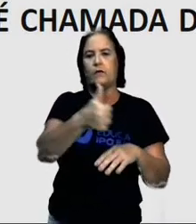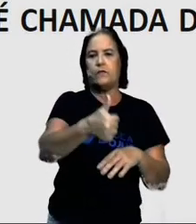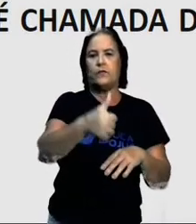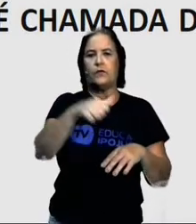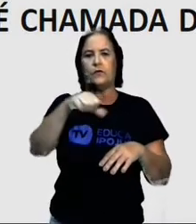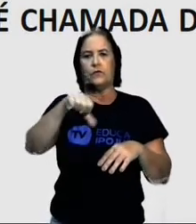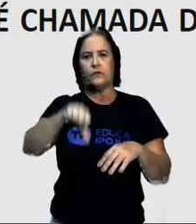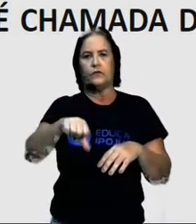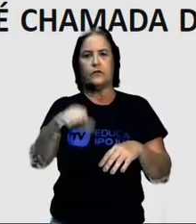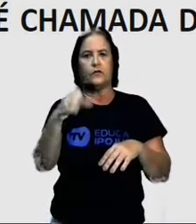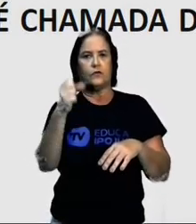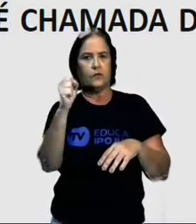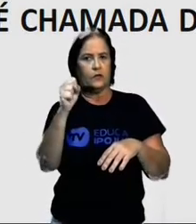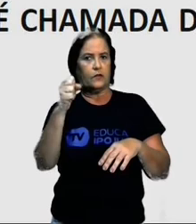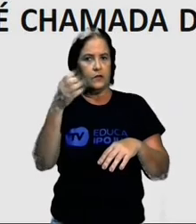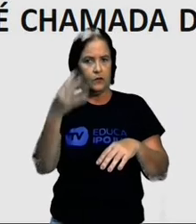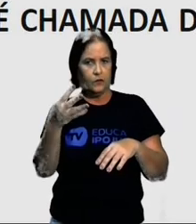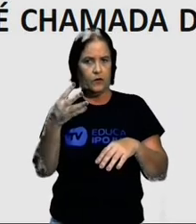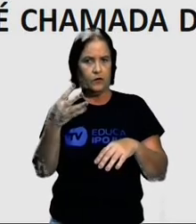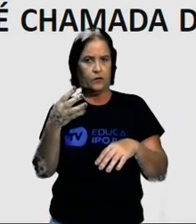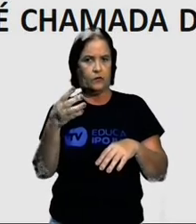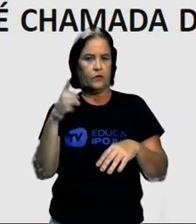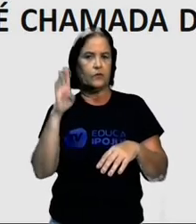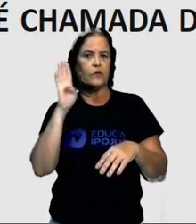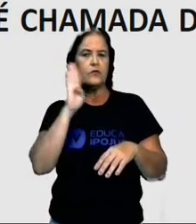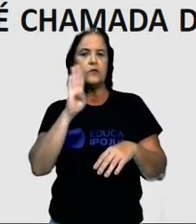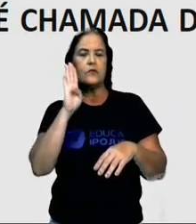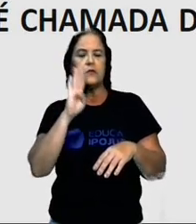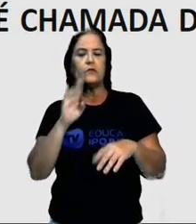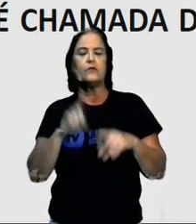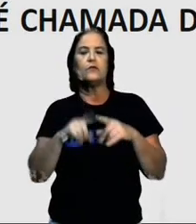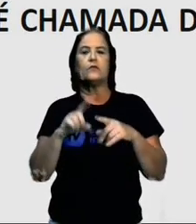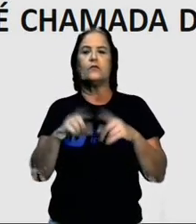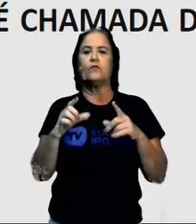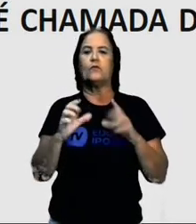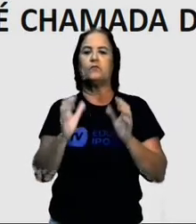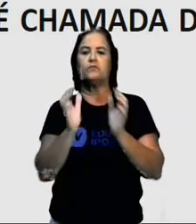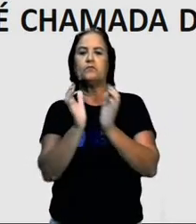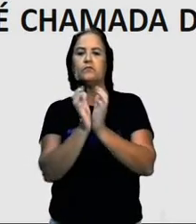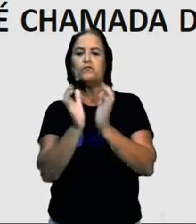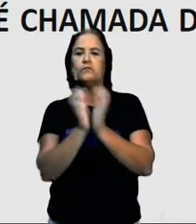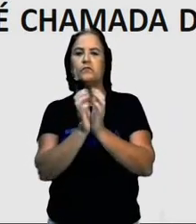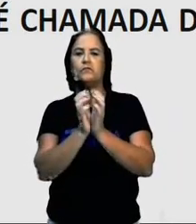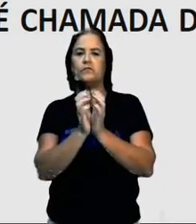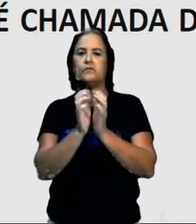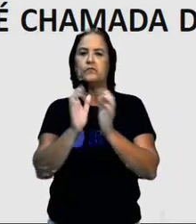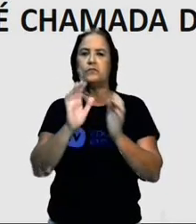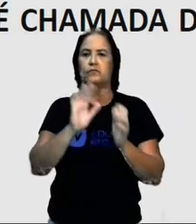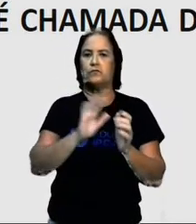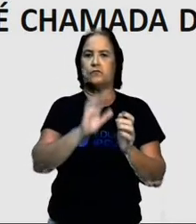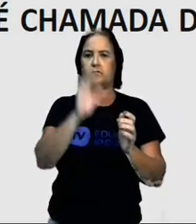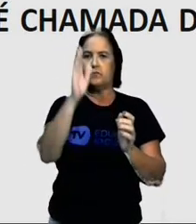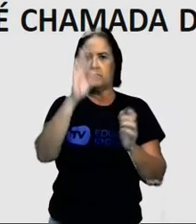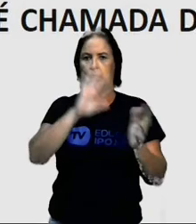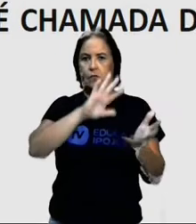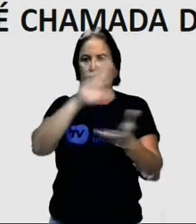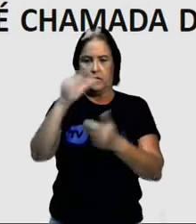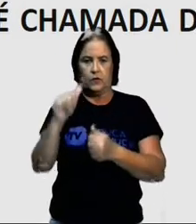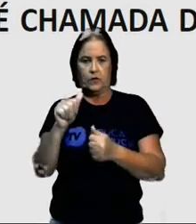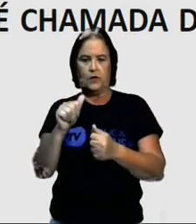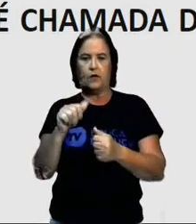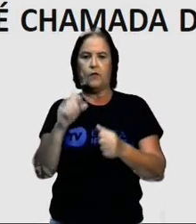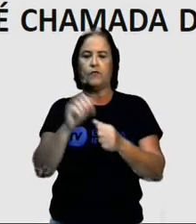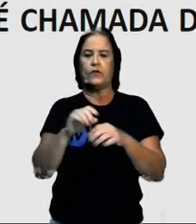1884, nos Estados Unidos, uma convenção internacional padronizou a contagem do tempo.